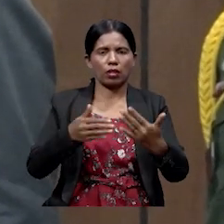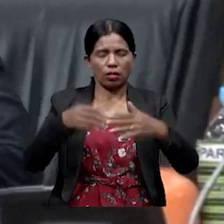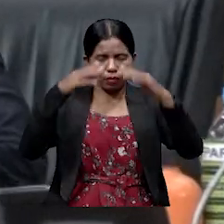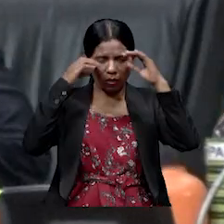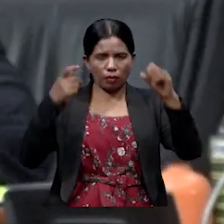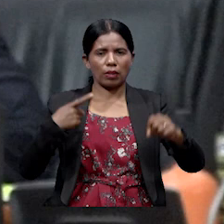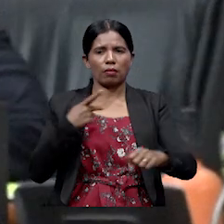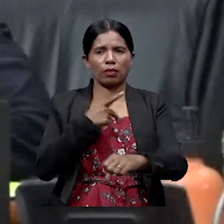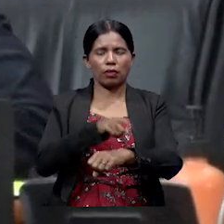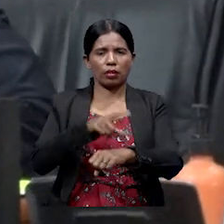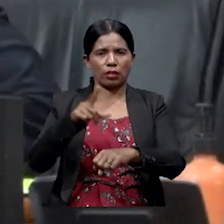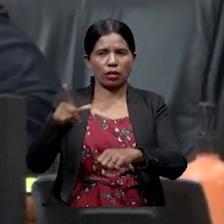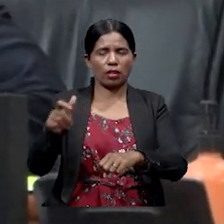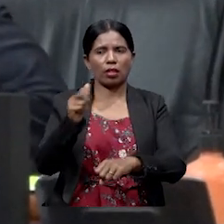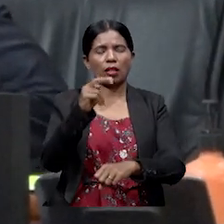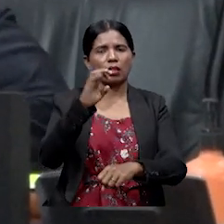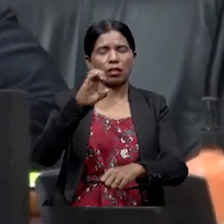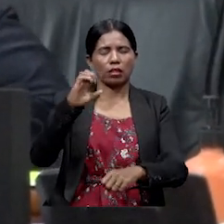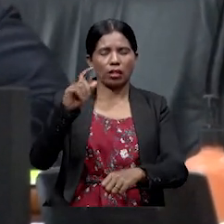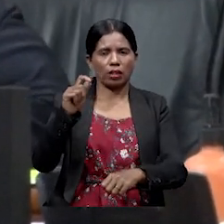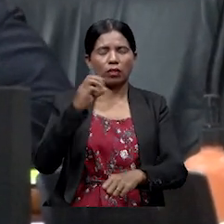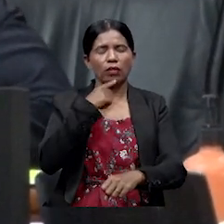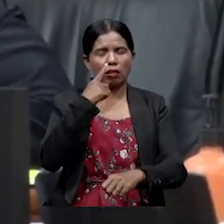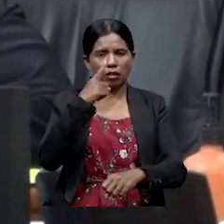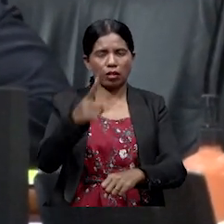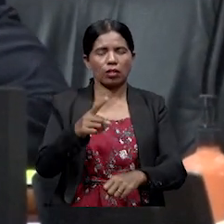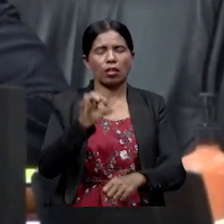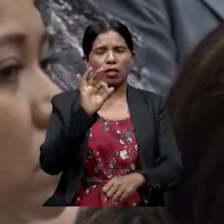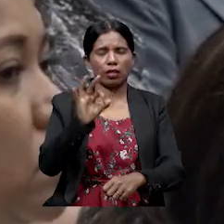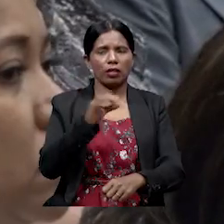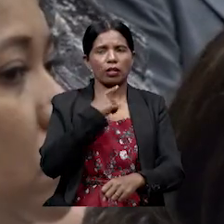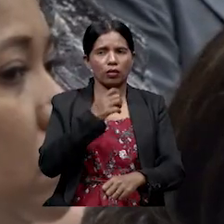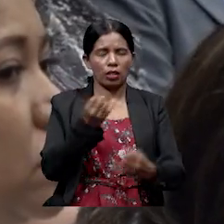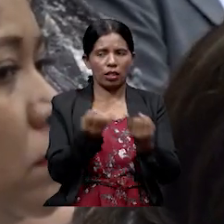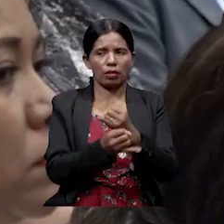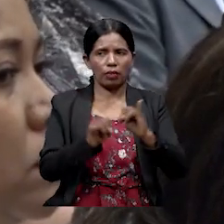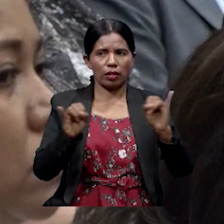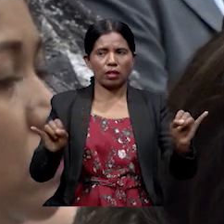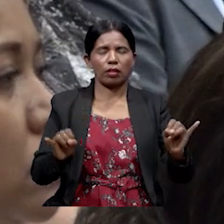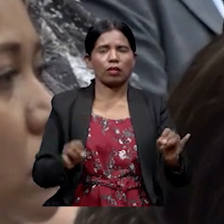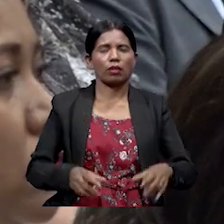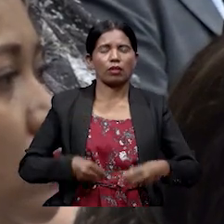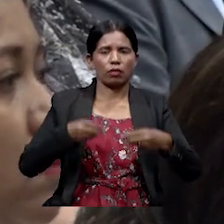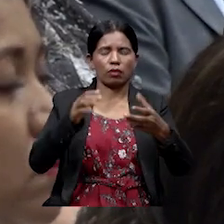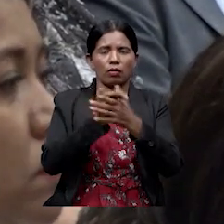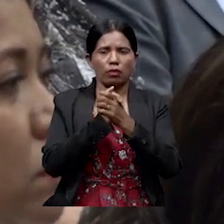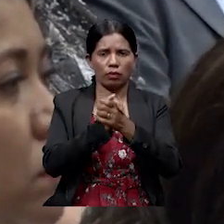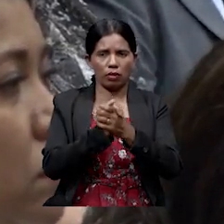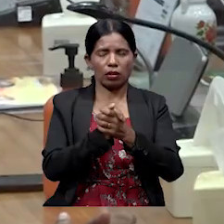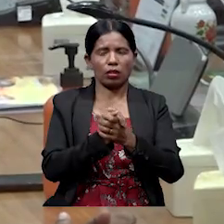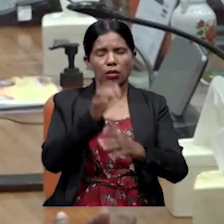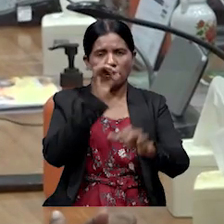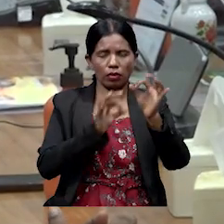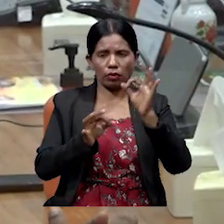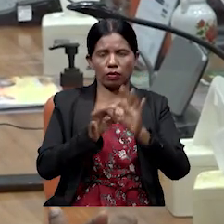Parlamento Nacional Aniceto Guterres afirma que a Constituição é feita de independência, manifesta forte compromisso e